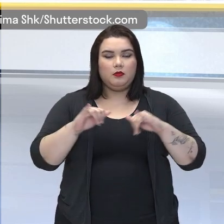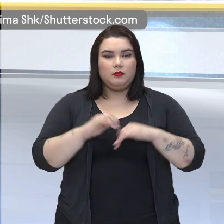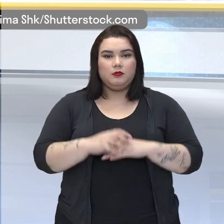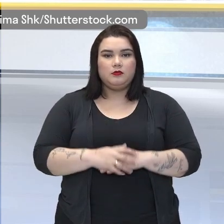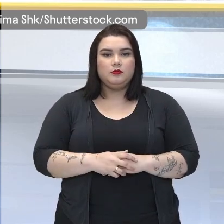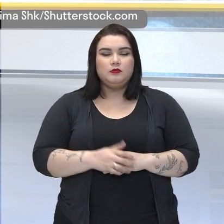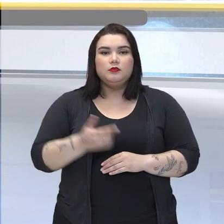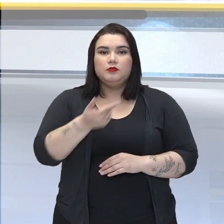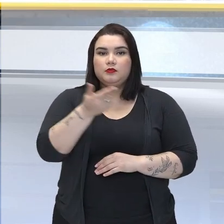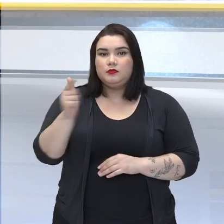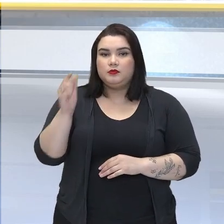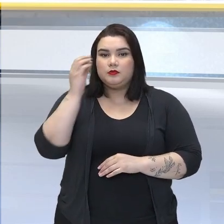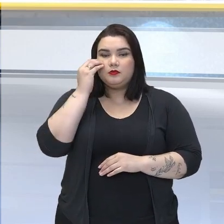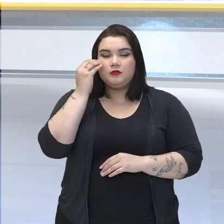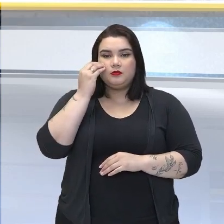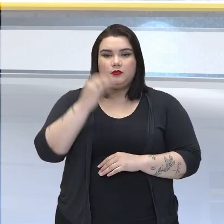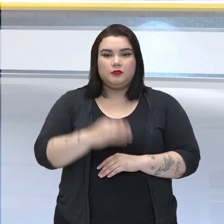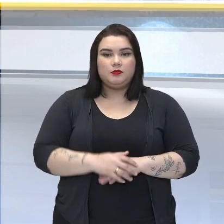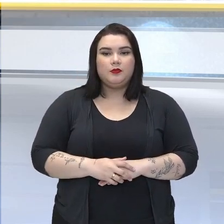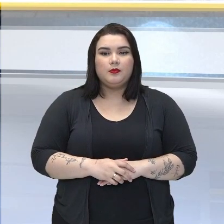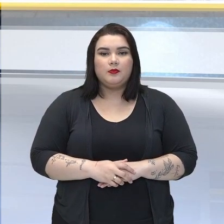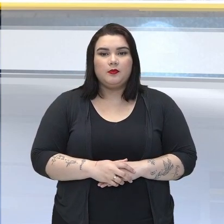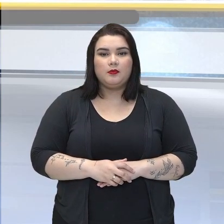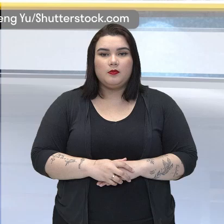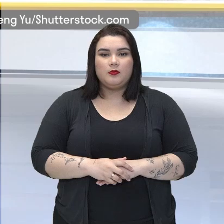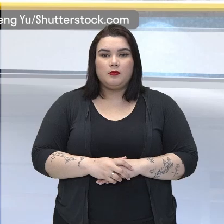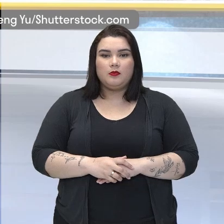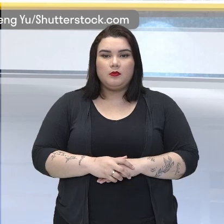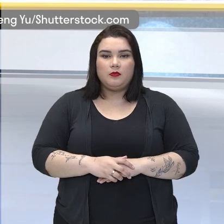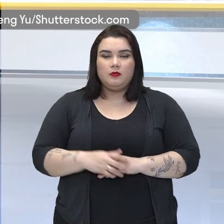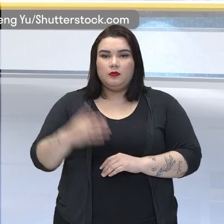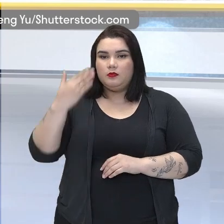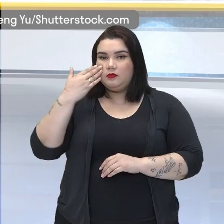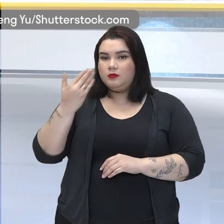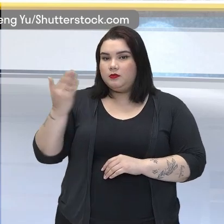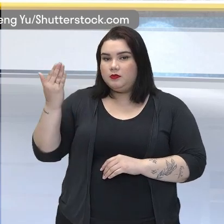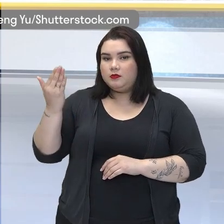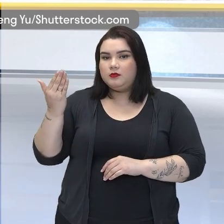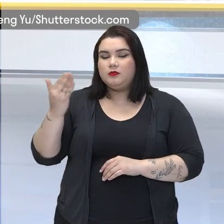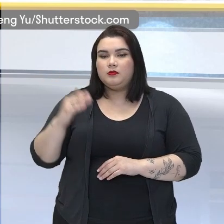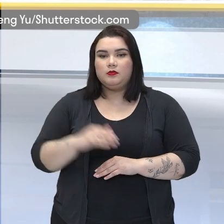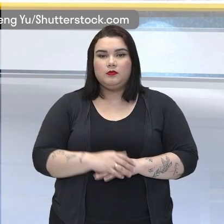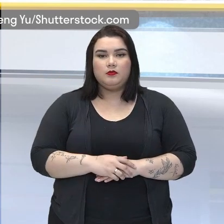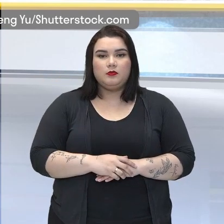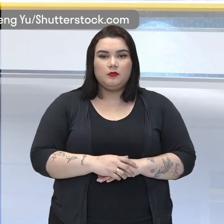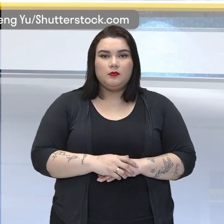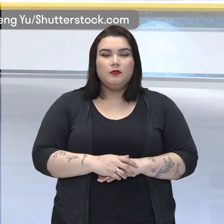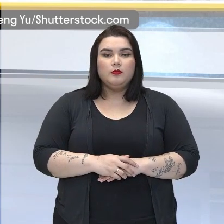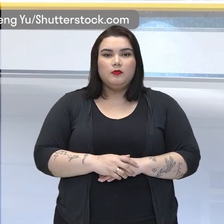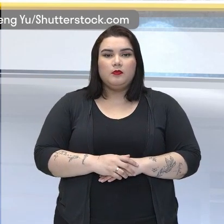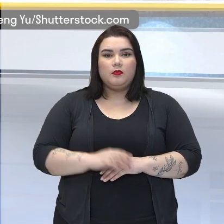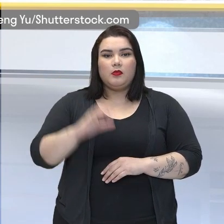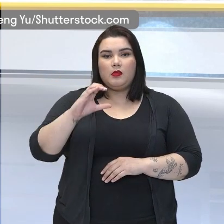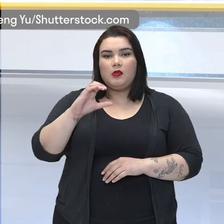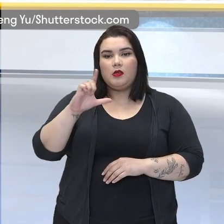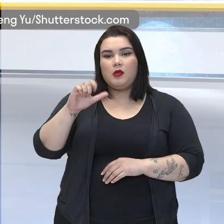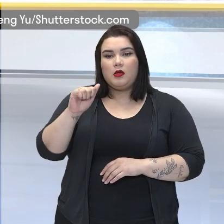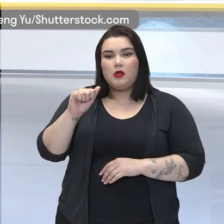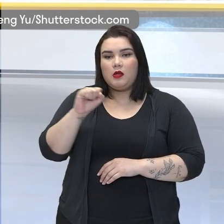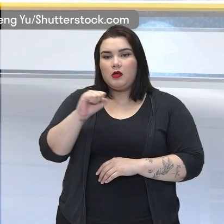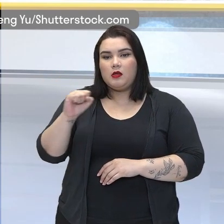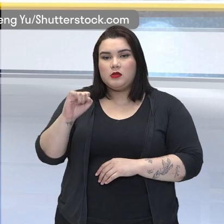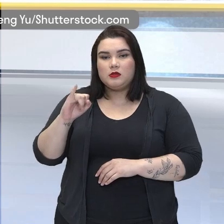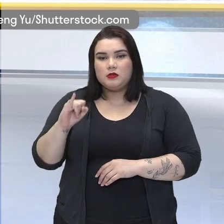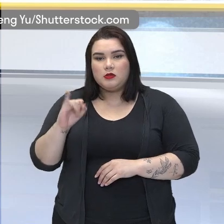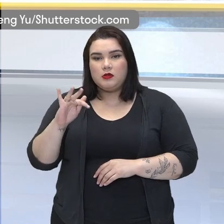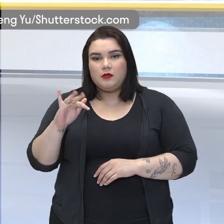mais alguns. Então, continuando, nós temos agora os classified. Classified. O que são